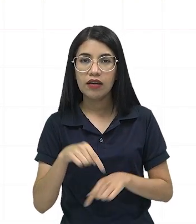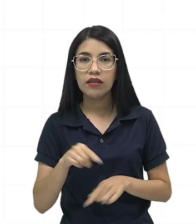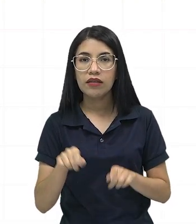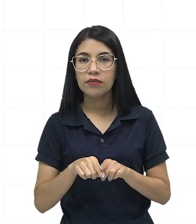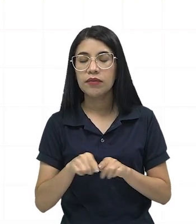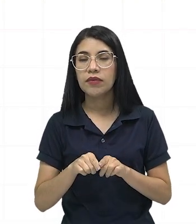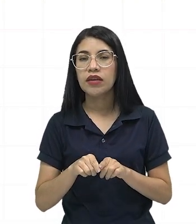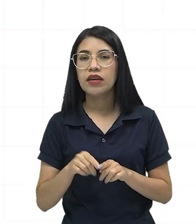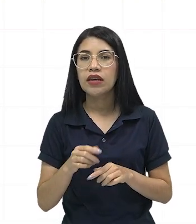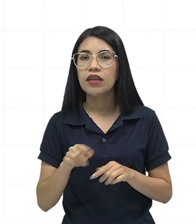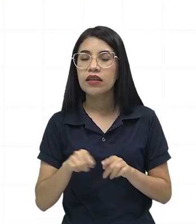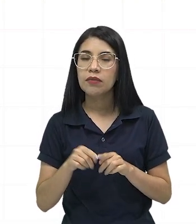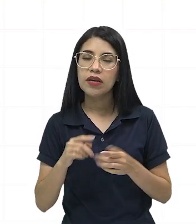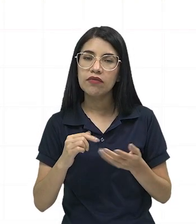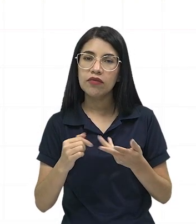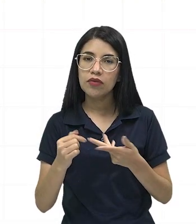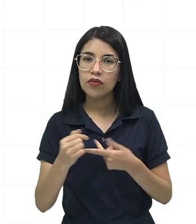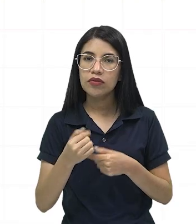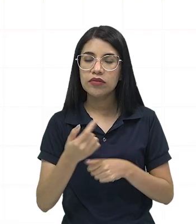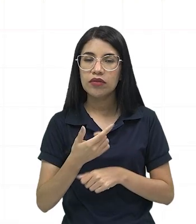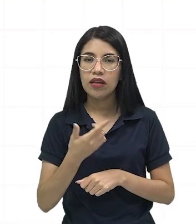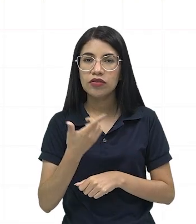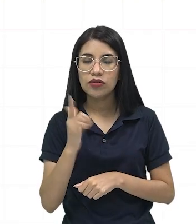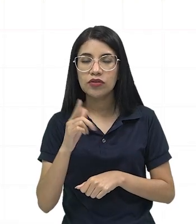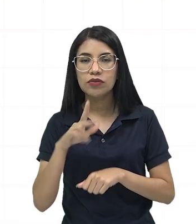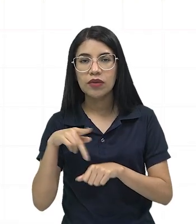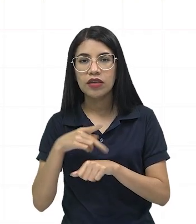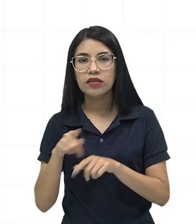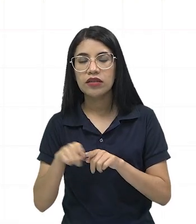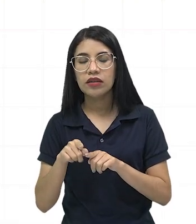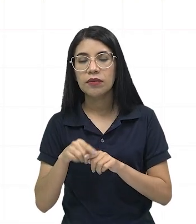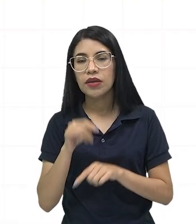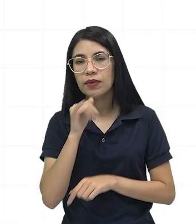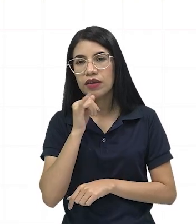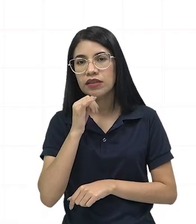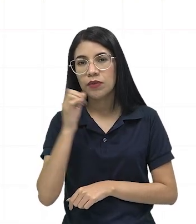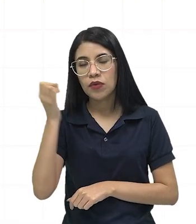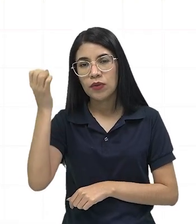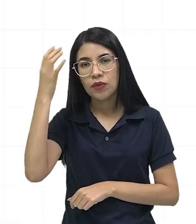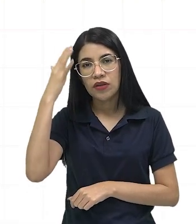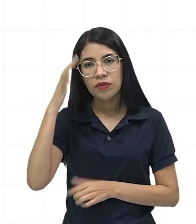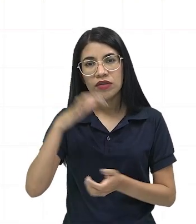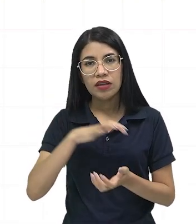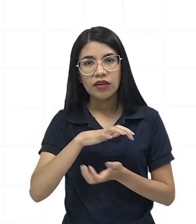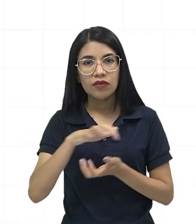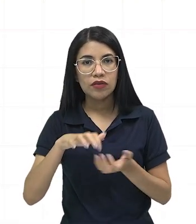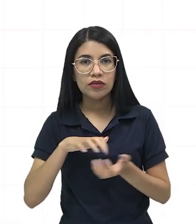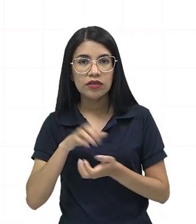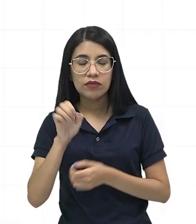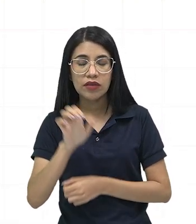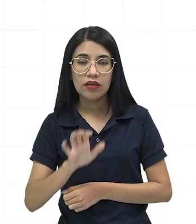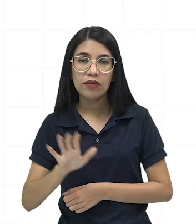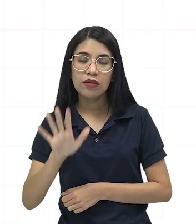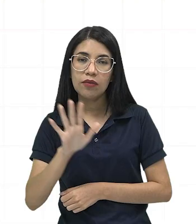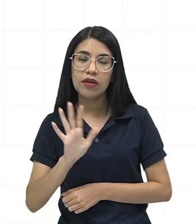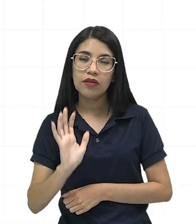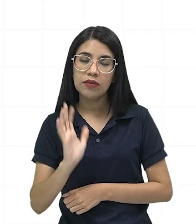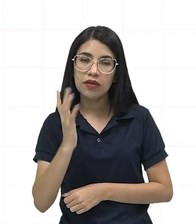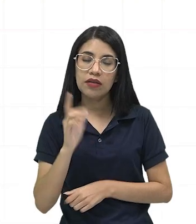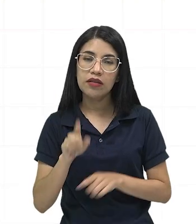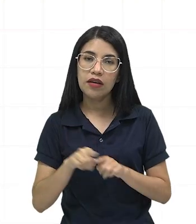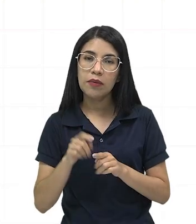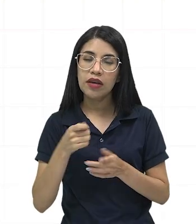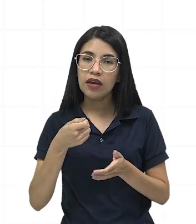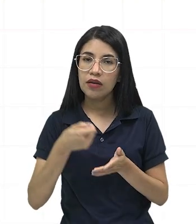conjuntura internacional, como mostrado ali das ideias de iluminismo, das revoluções que aconteceram na Europa e também por conta da pressão